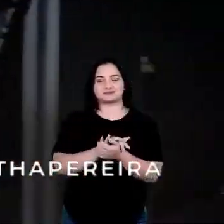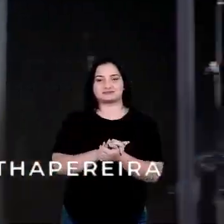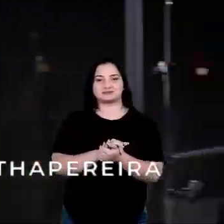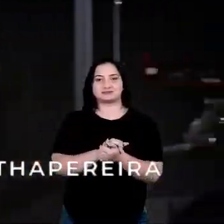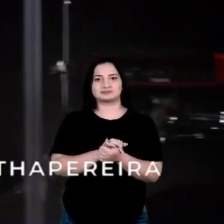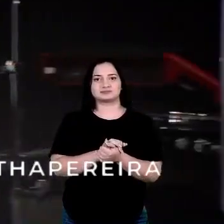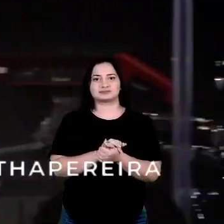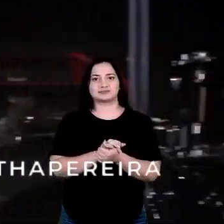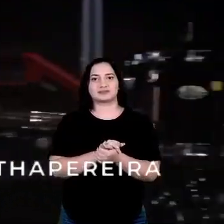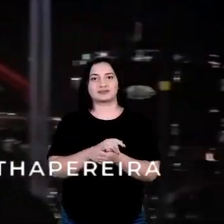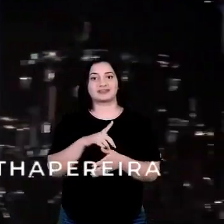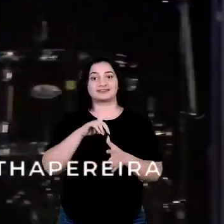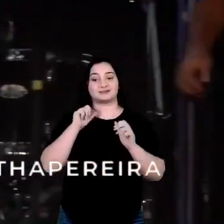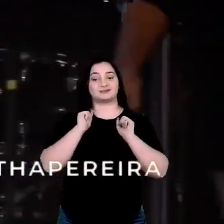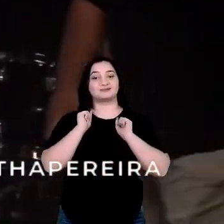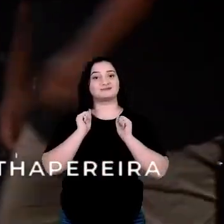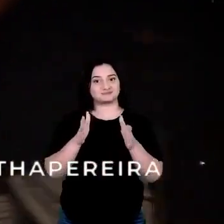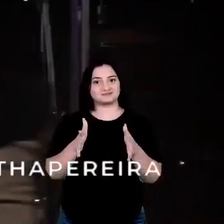agindo